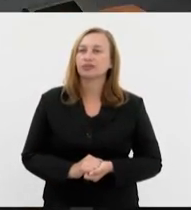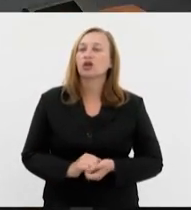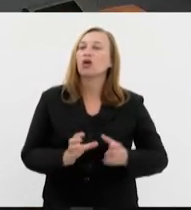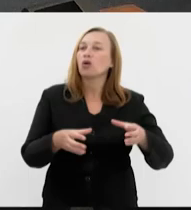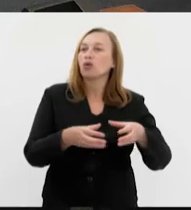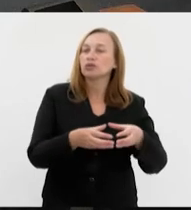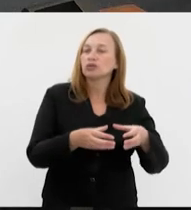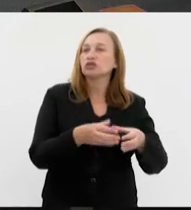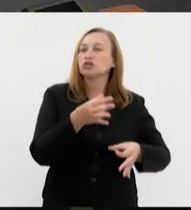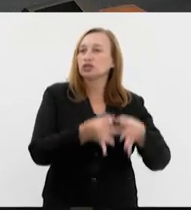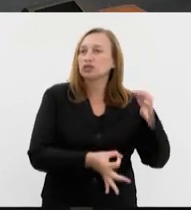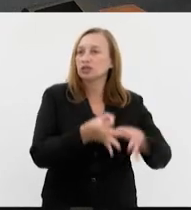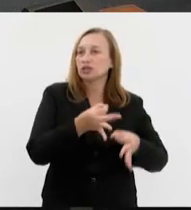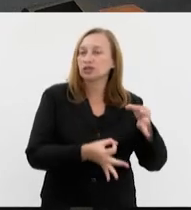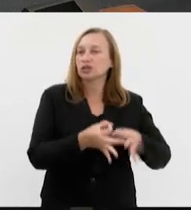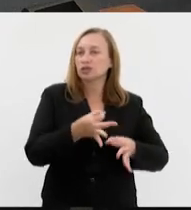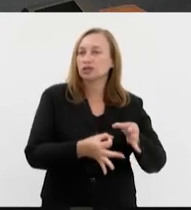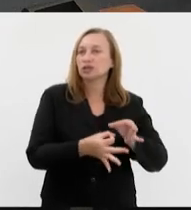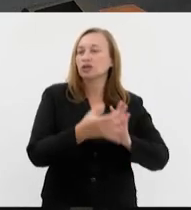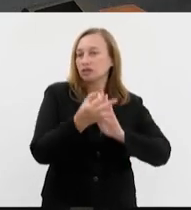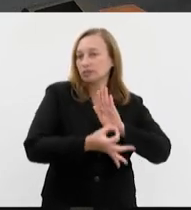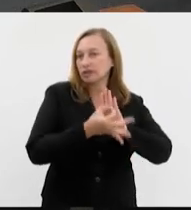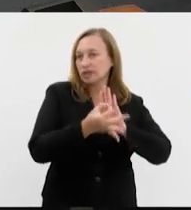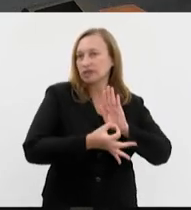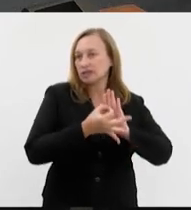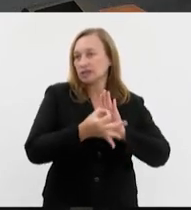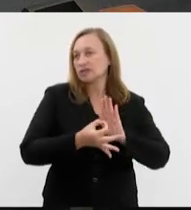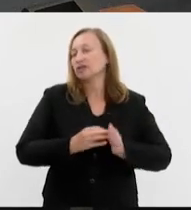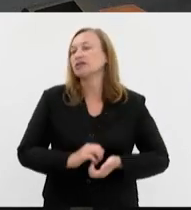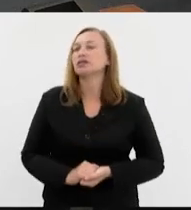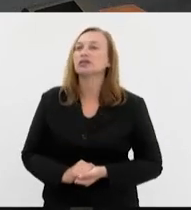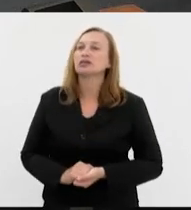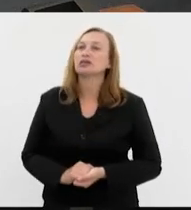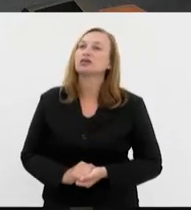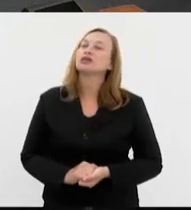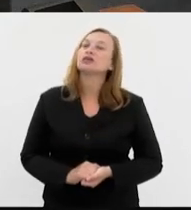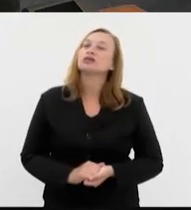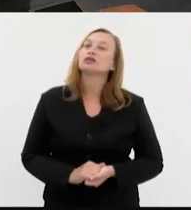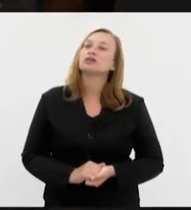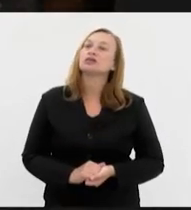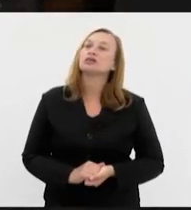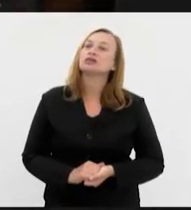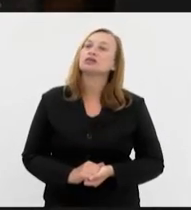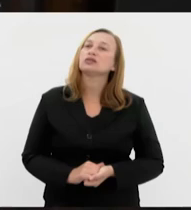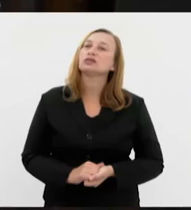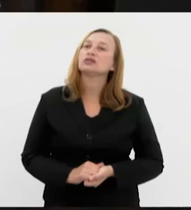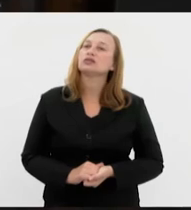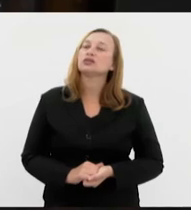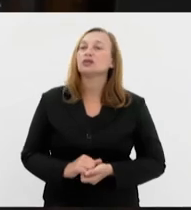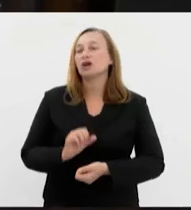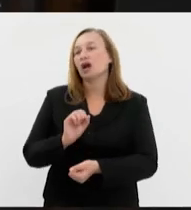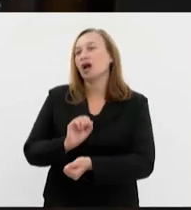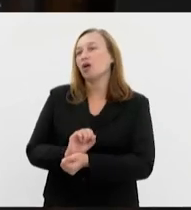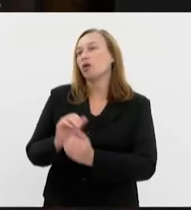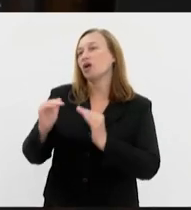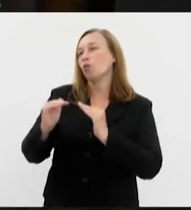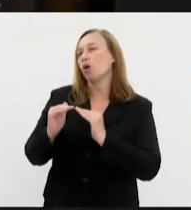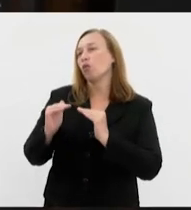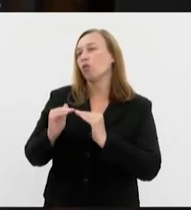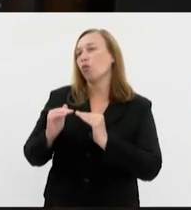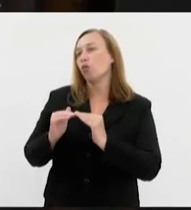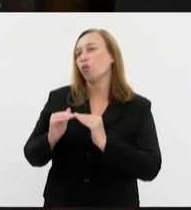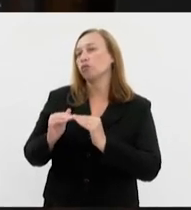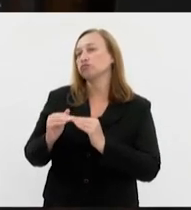Comissão de Constituição e Justiça para dar o parecer, porque houve aí o aguardo de um acordo,